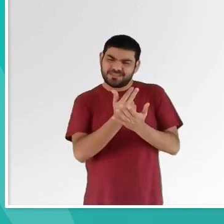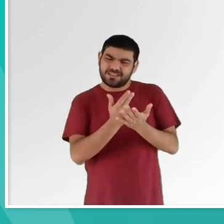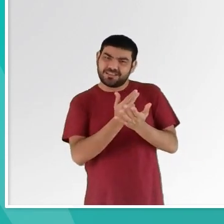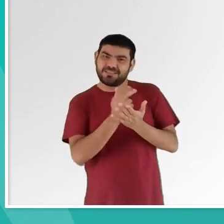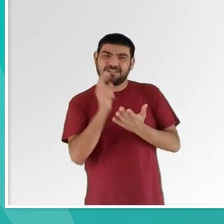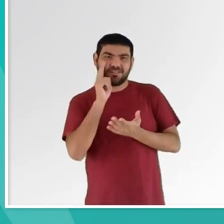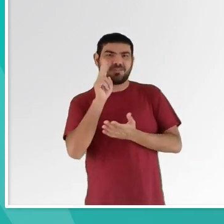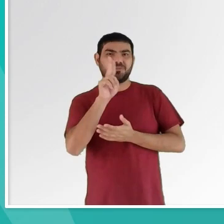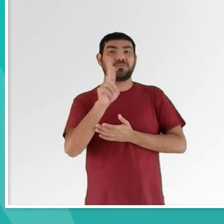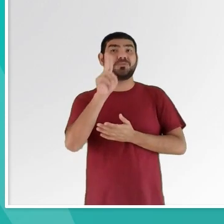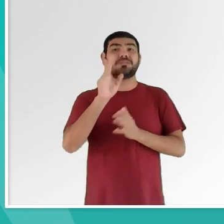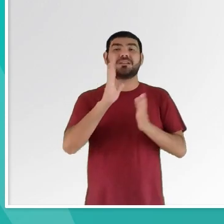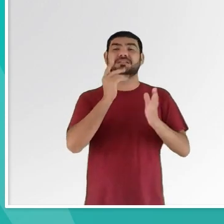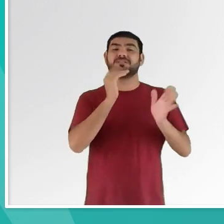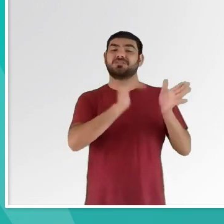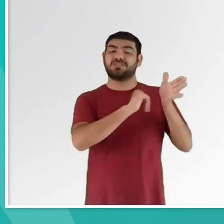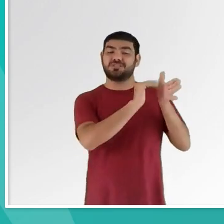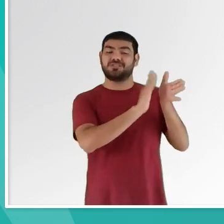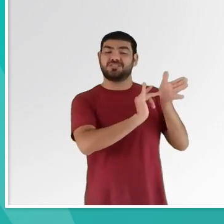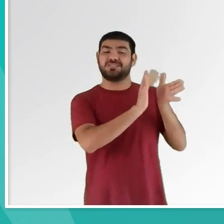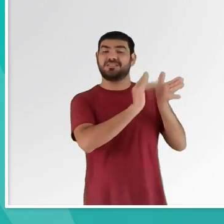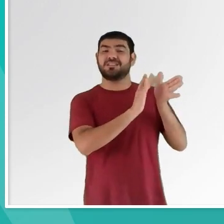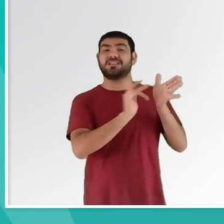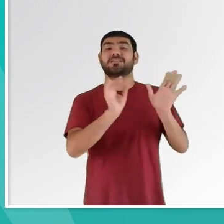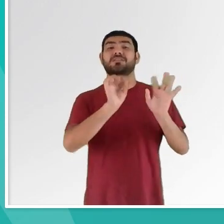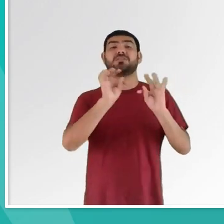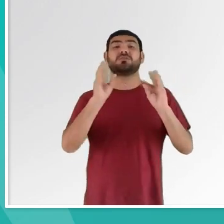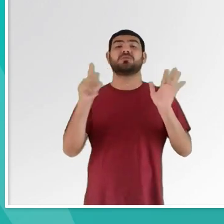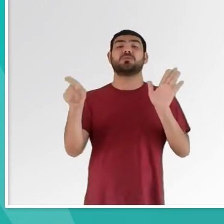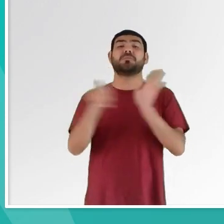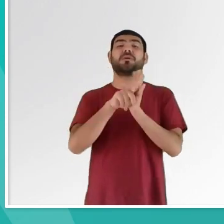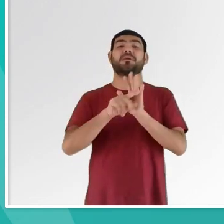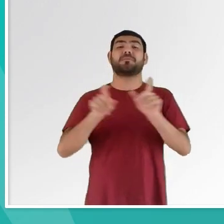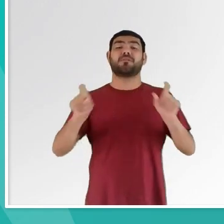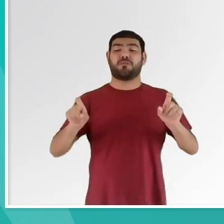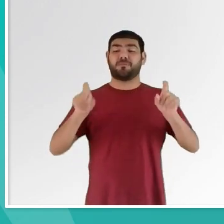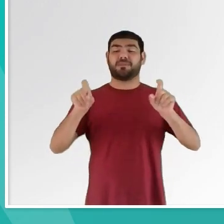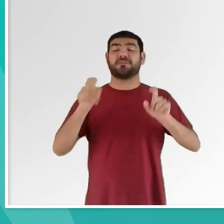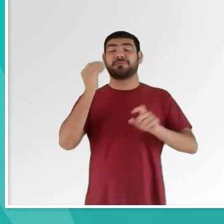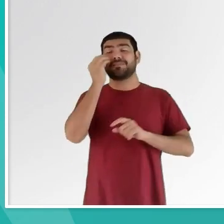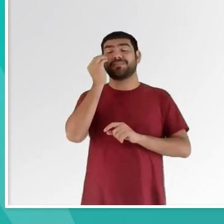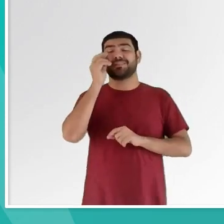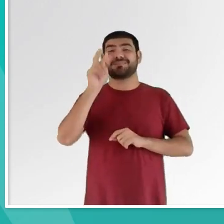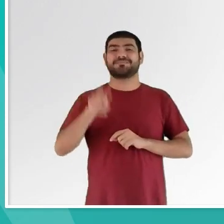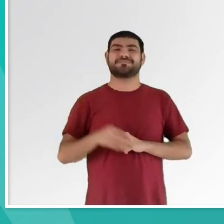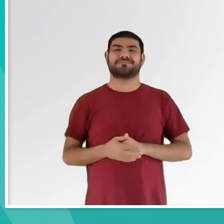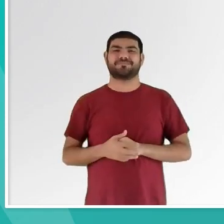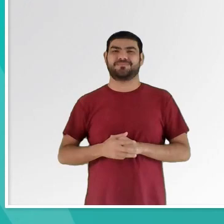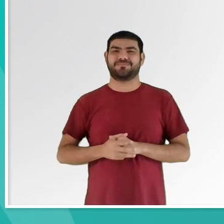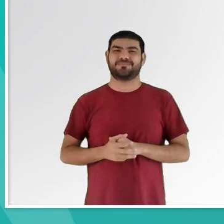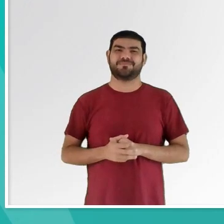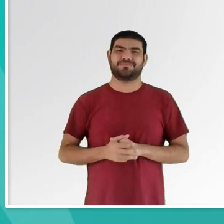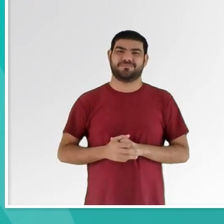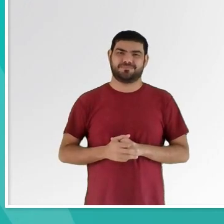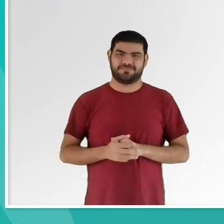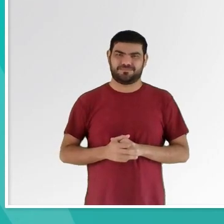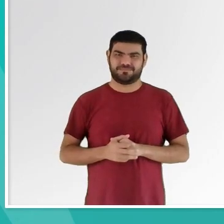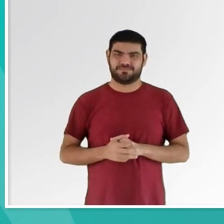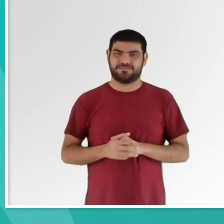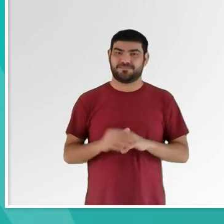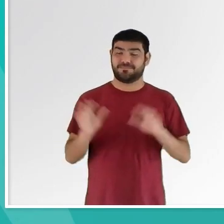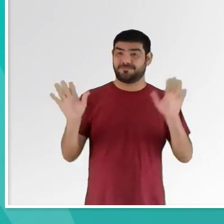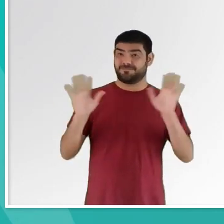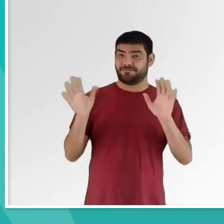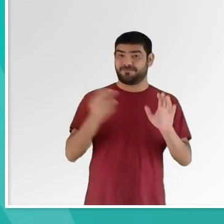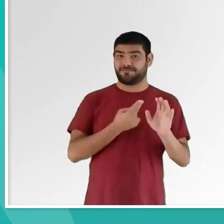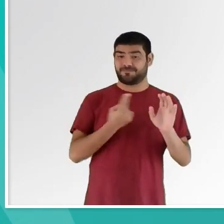tintas, mas tudo virtualmente. Vamos ver um desenho digital, que é um cartoon? Vamos lá? Olá, eu me chamo Ramon,